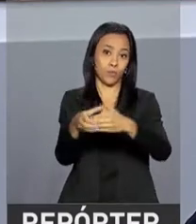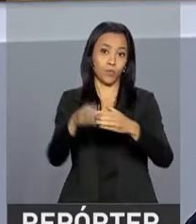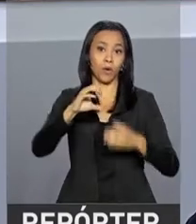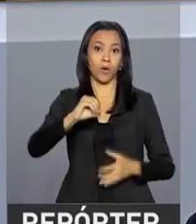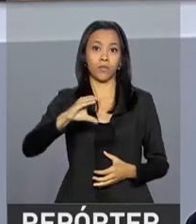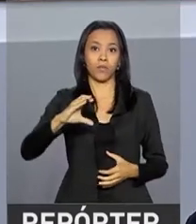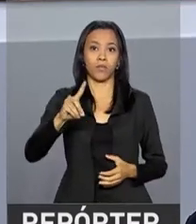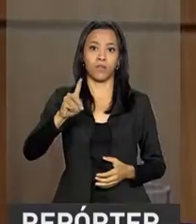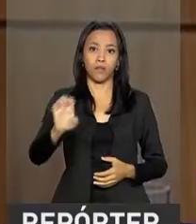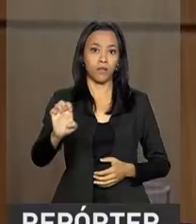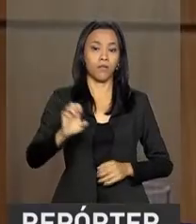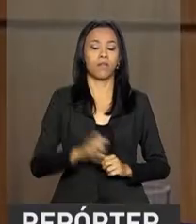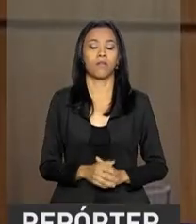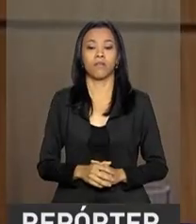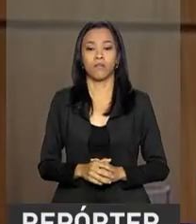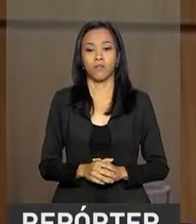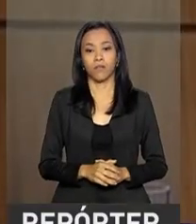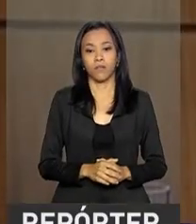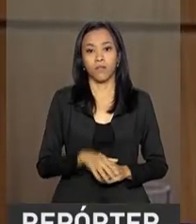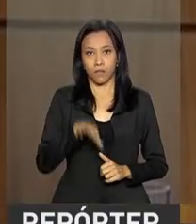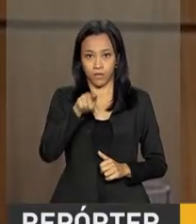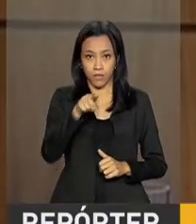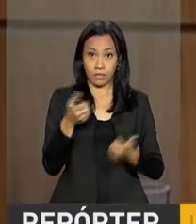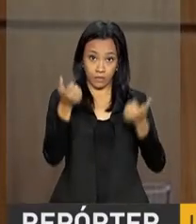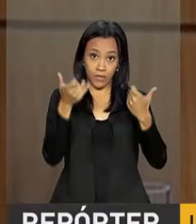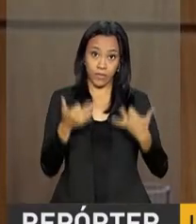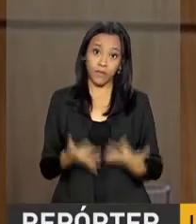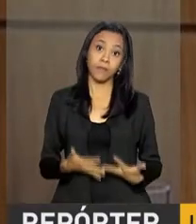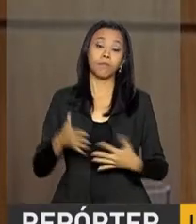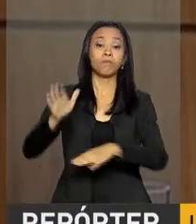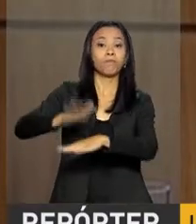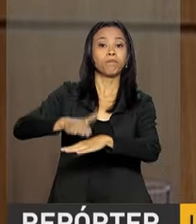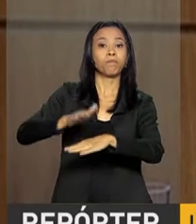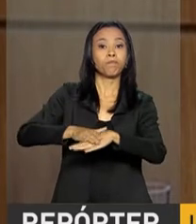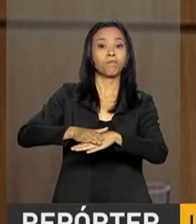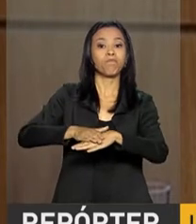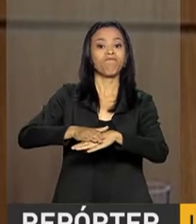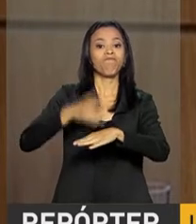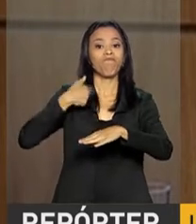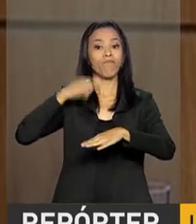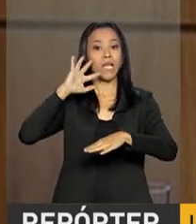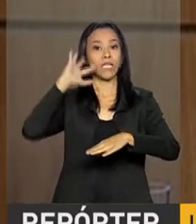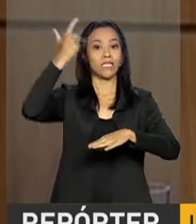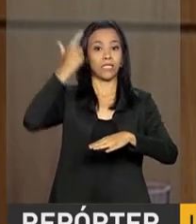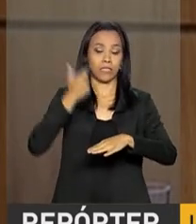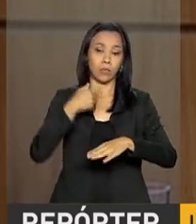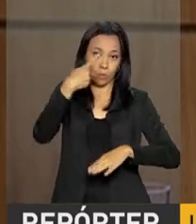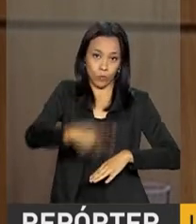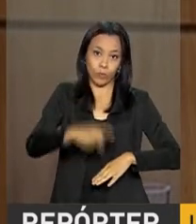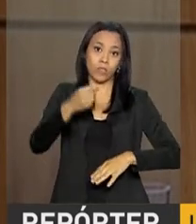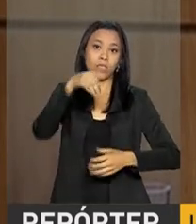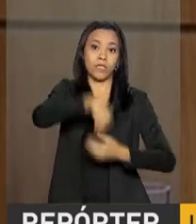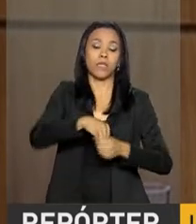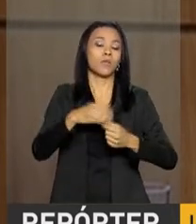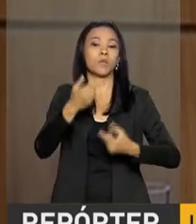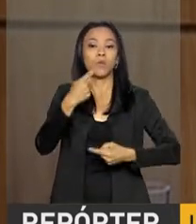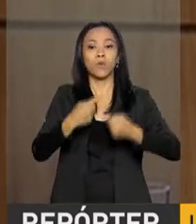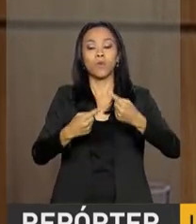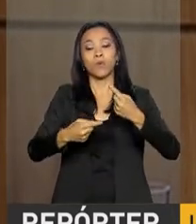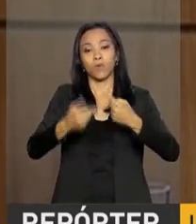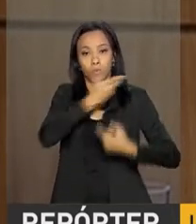de as iniciativas tomadas pelo nosso governo de aproximar os padrões do mercado